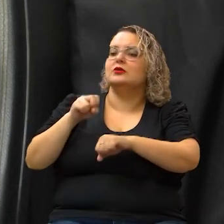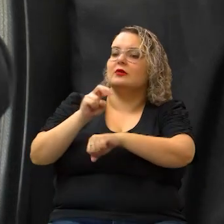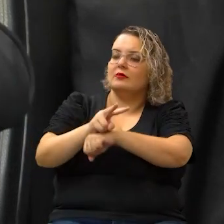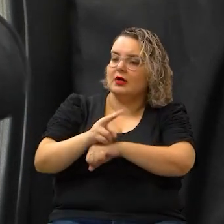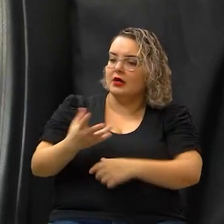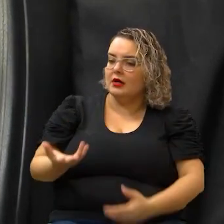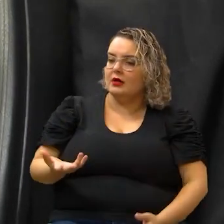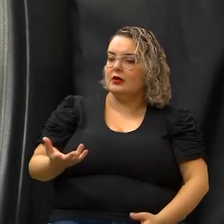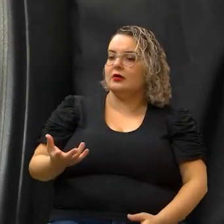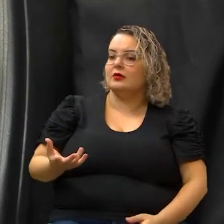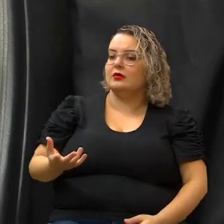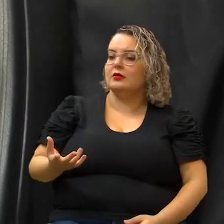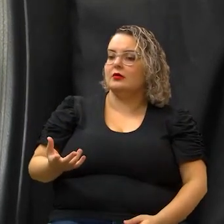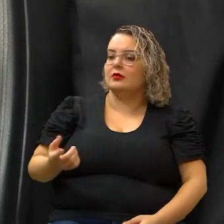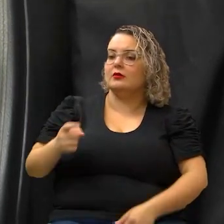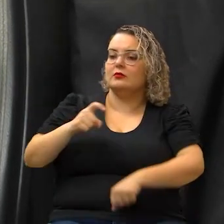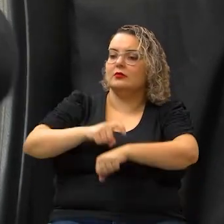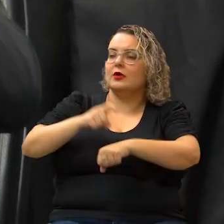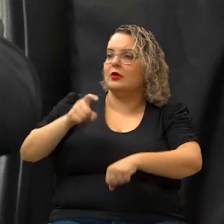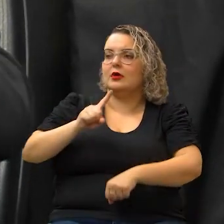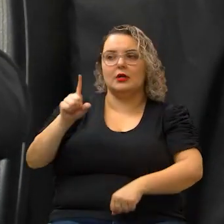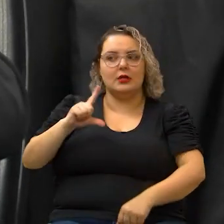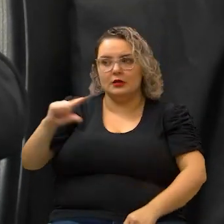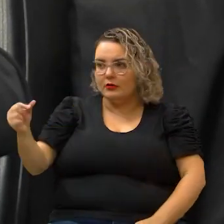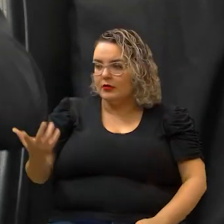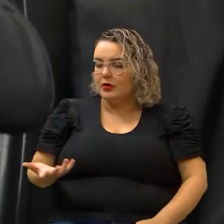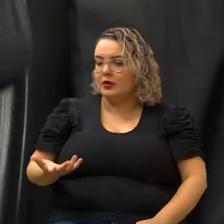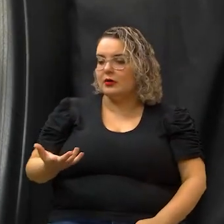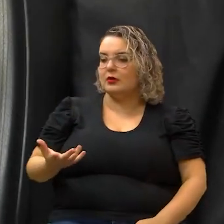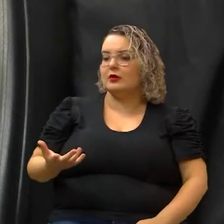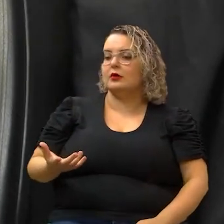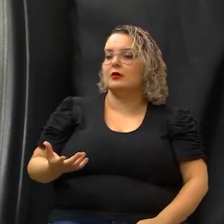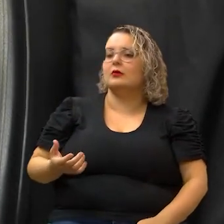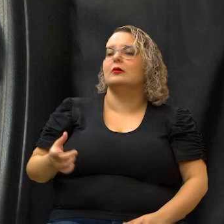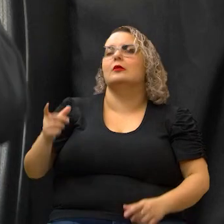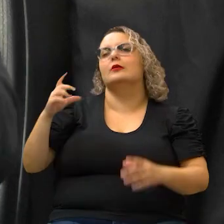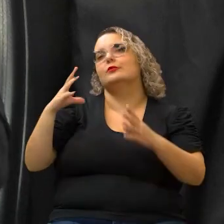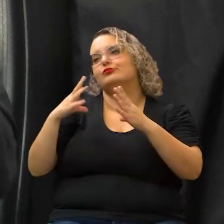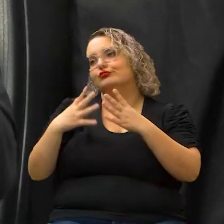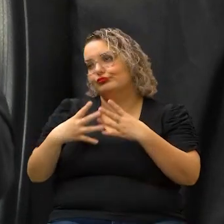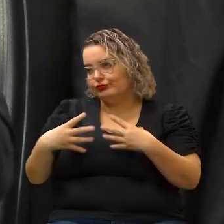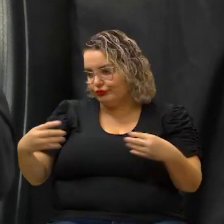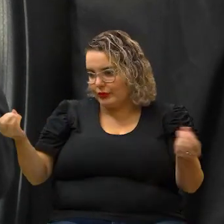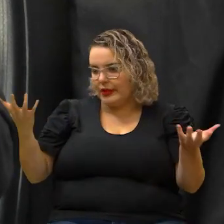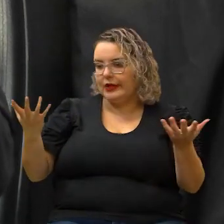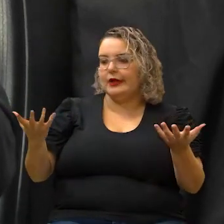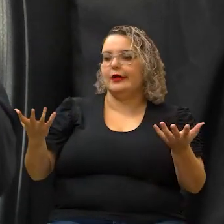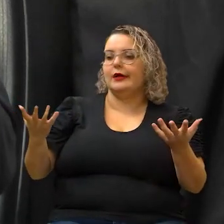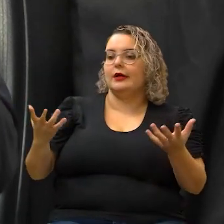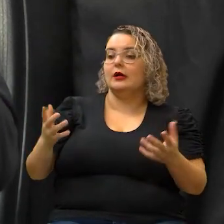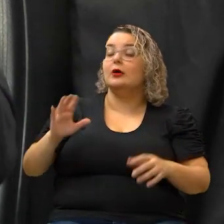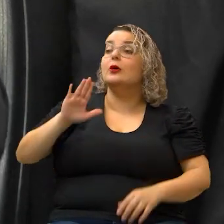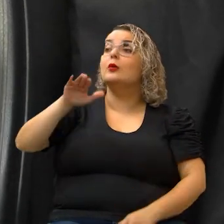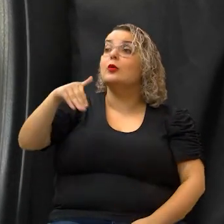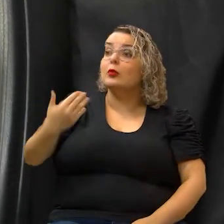vaga, chegou na hora H, ele não foi. Aí todo mundo ficou numa situação difícil. Né? Chegou no terceiro